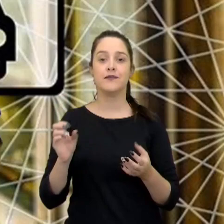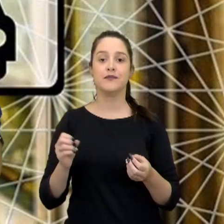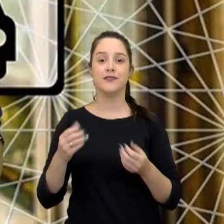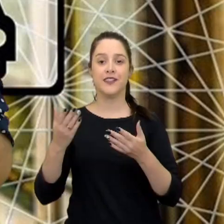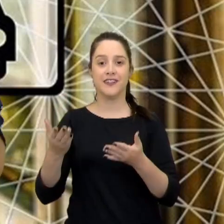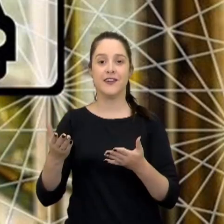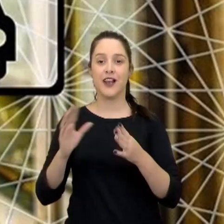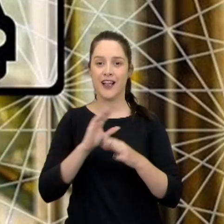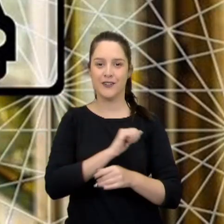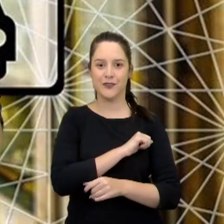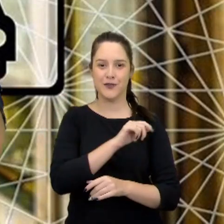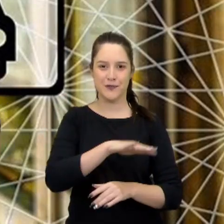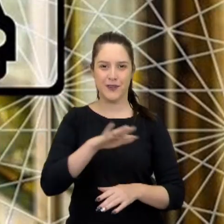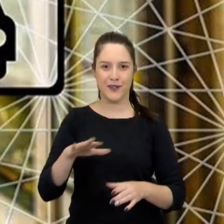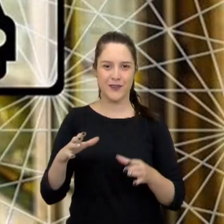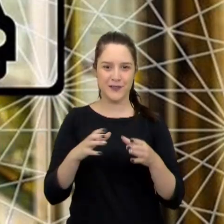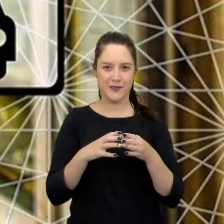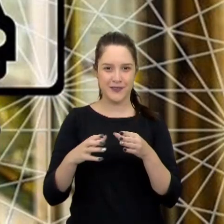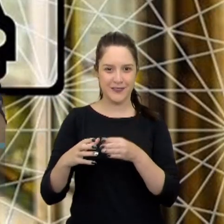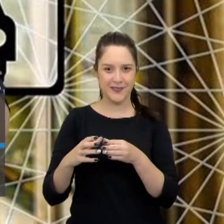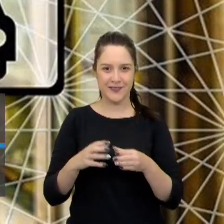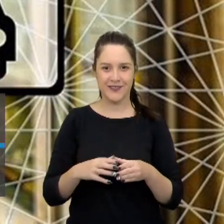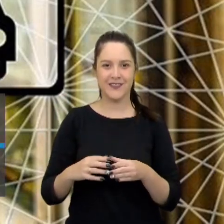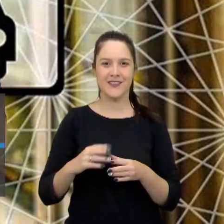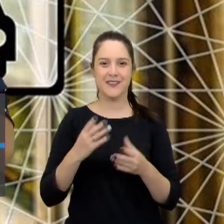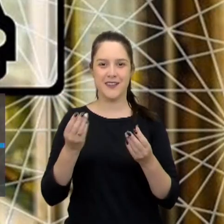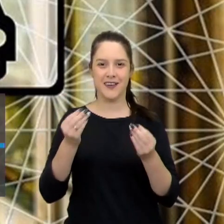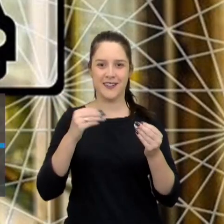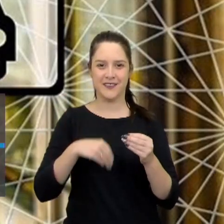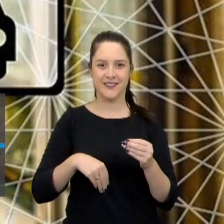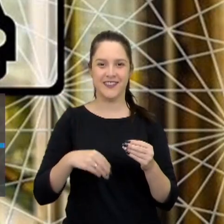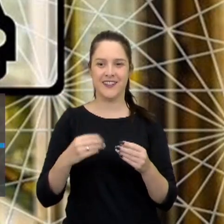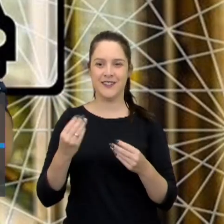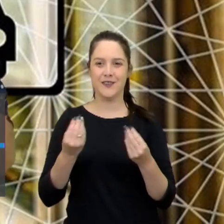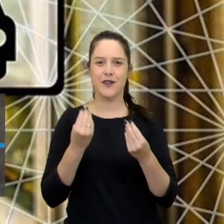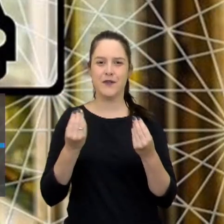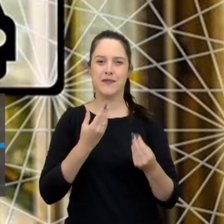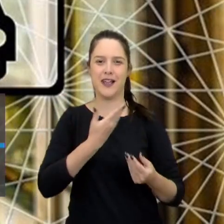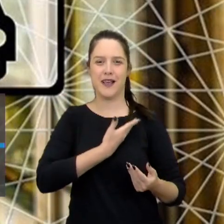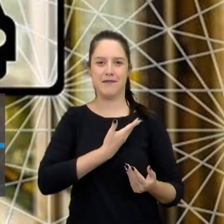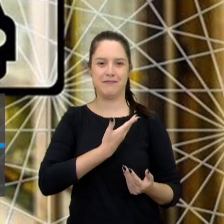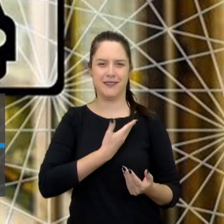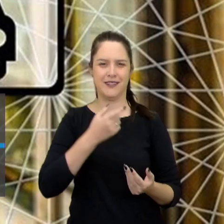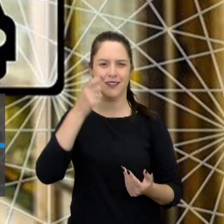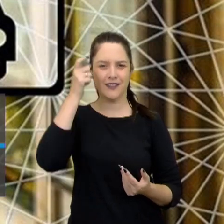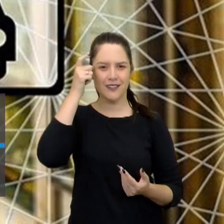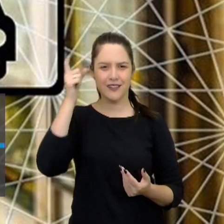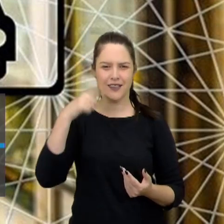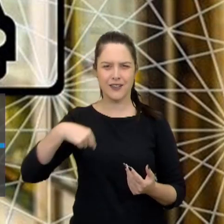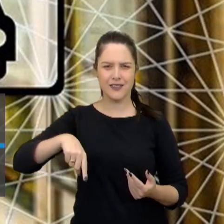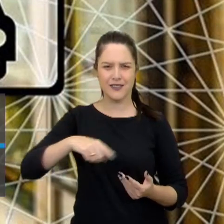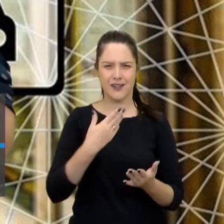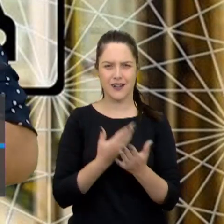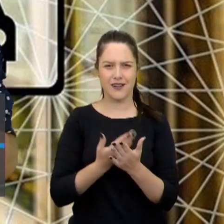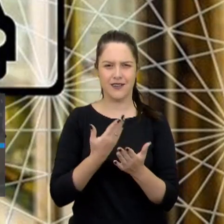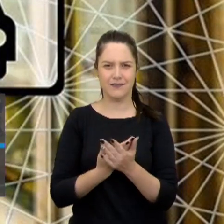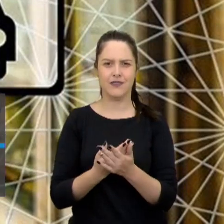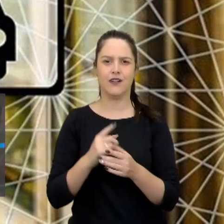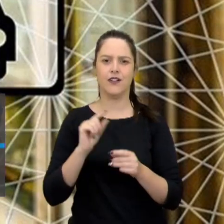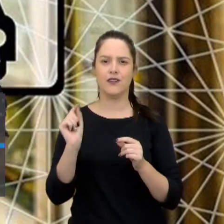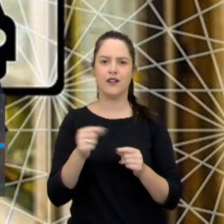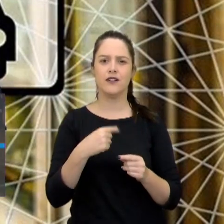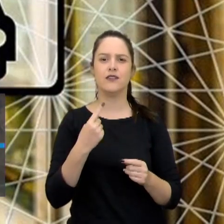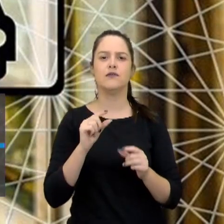Olá, turma! Olha o som, solta, aumenta o seu volume aí. Não sei onde você está assistindo a nossa aula. Viemos a mais um